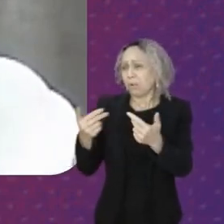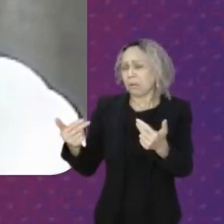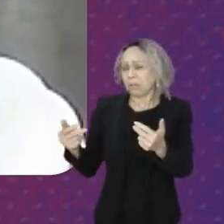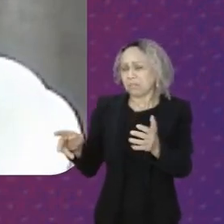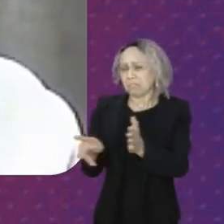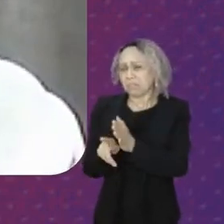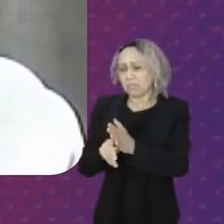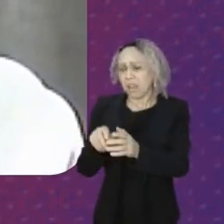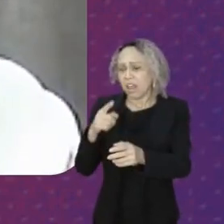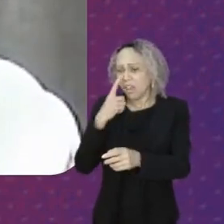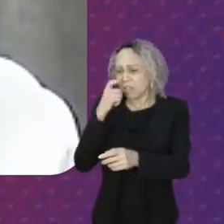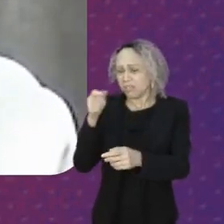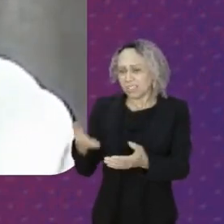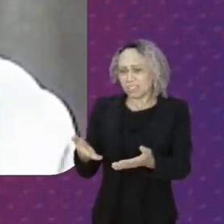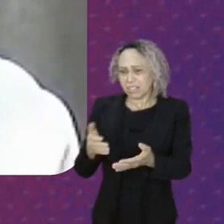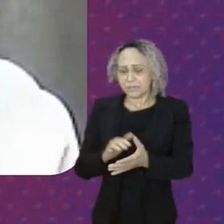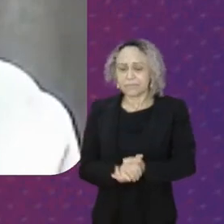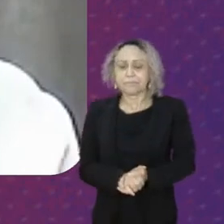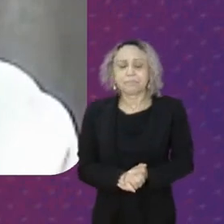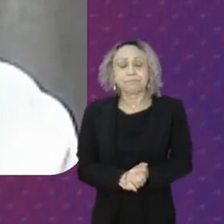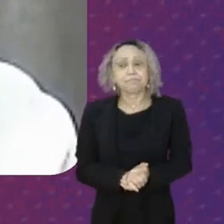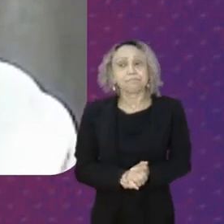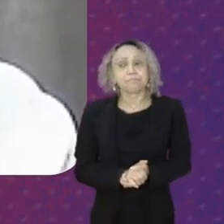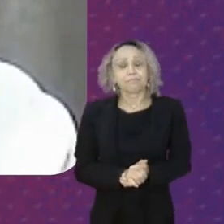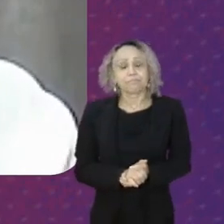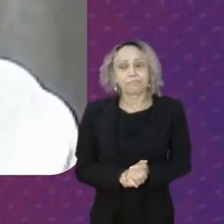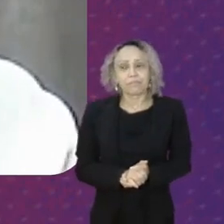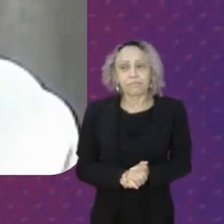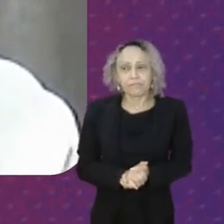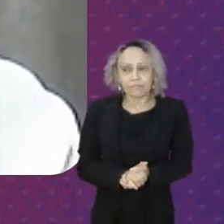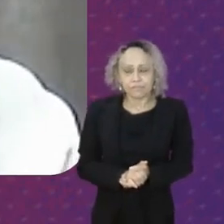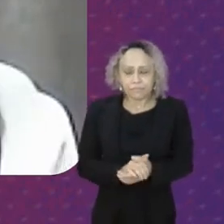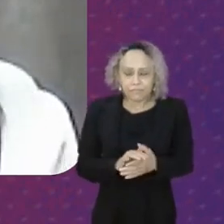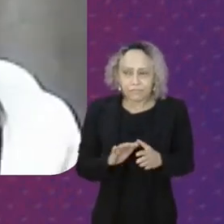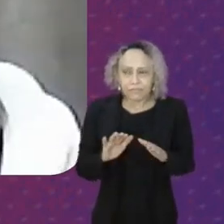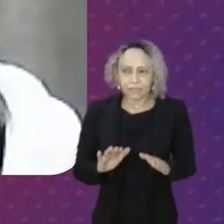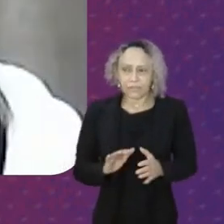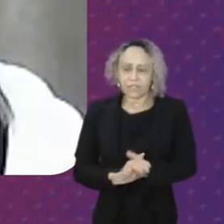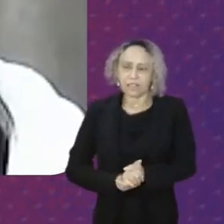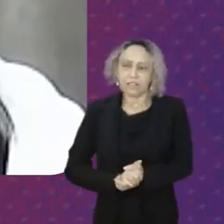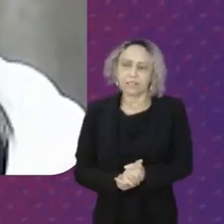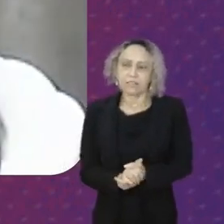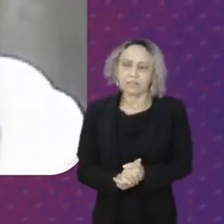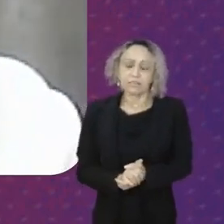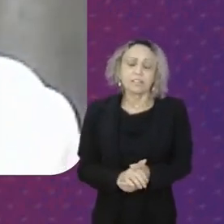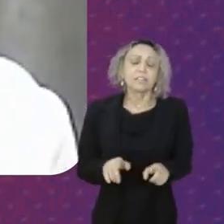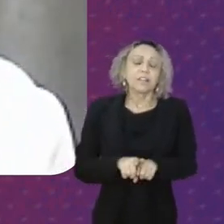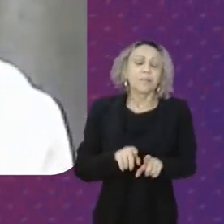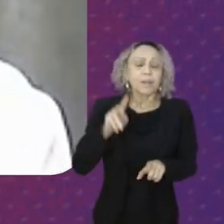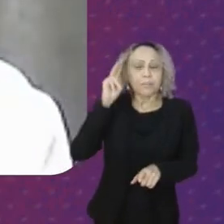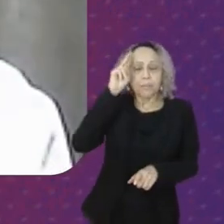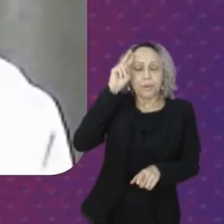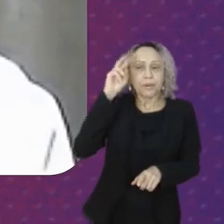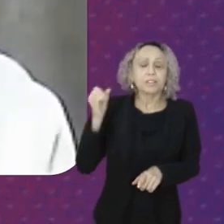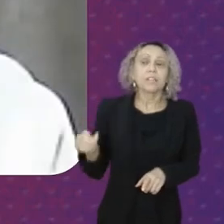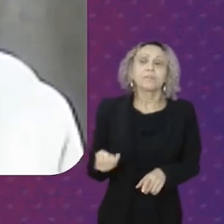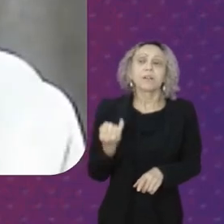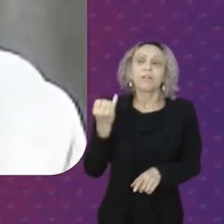subtração das políticas, dentre elas a política do Bolsa Família. Tá? Uma coisa que é importante lembrar também é